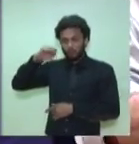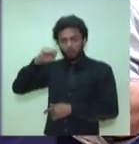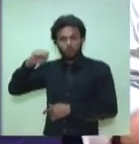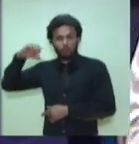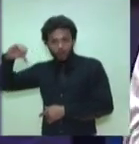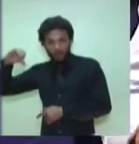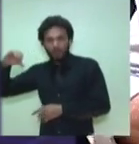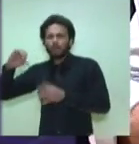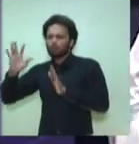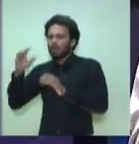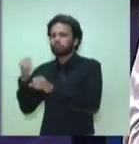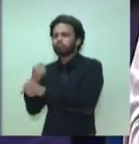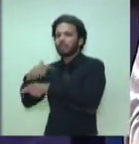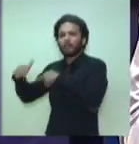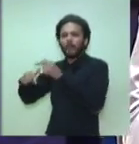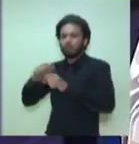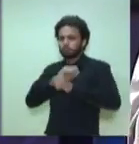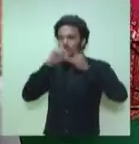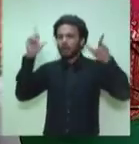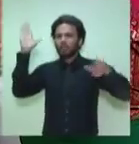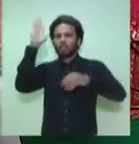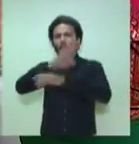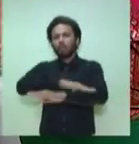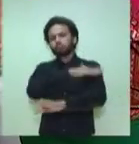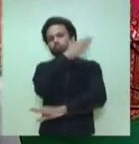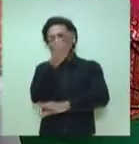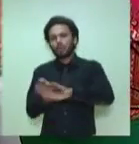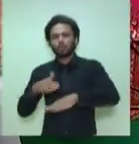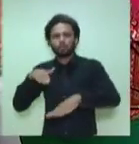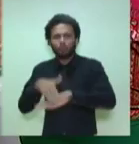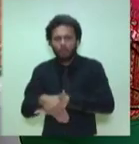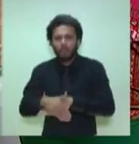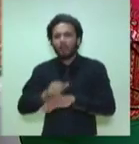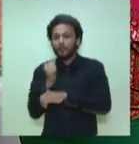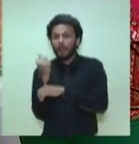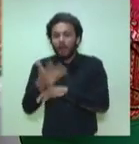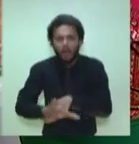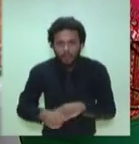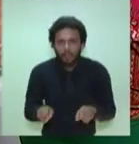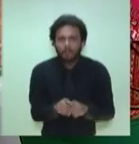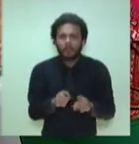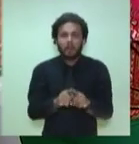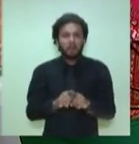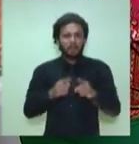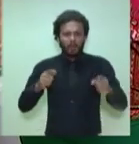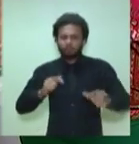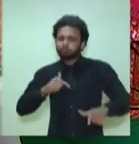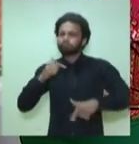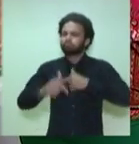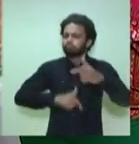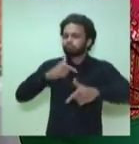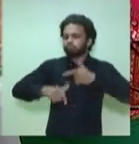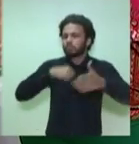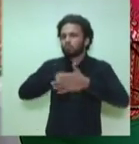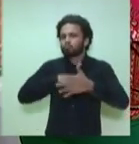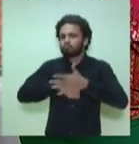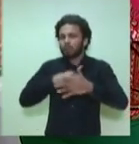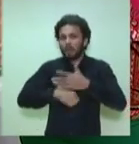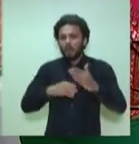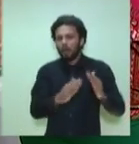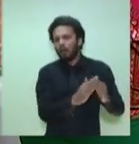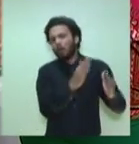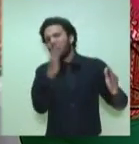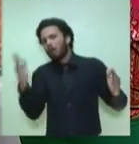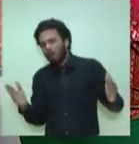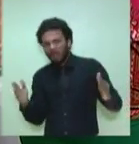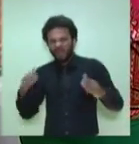manhã, trabalho de tarde, trabalho de noite. Muitas vezes entrei pela madrugada dentro e simplesmente entendo que há uma continuidade. Eleição